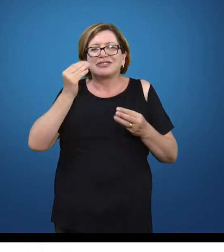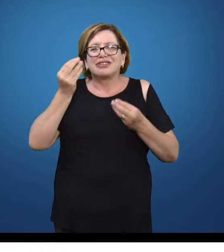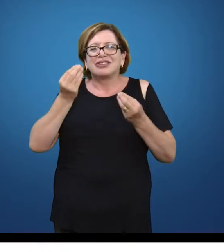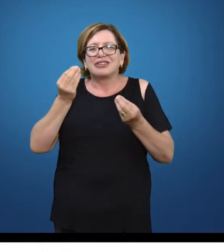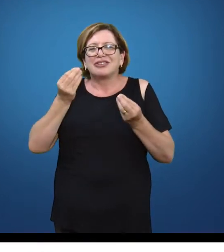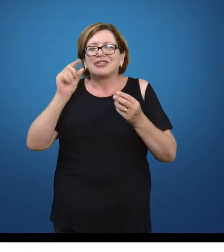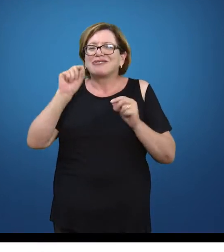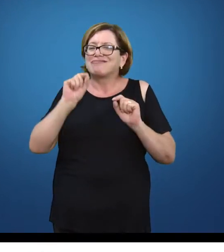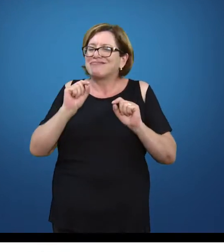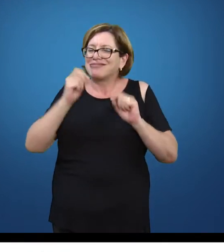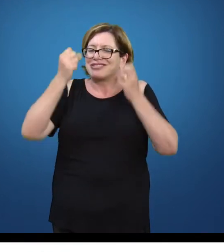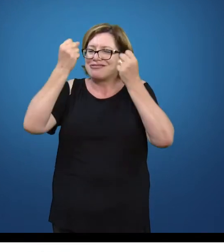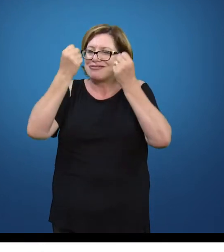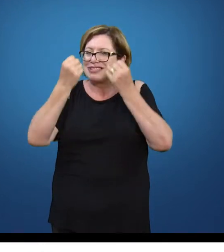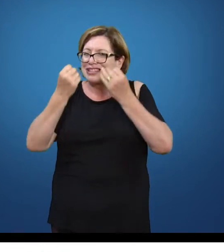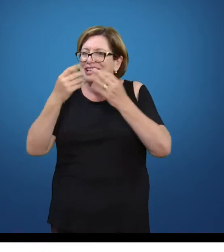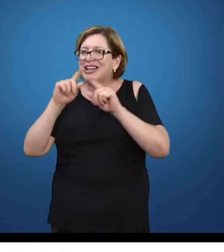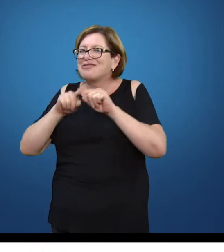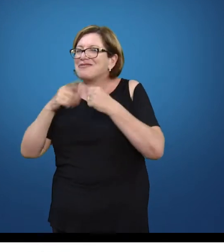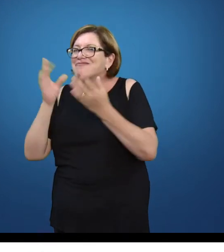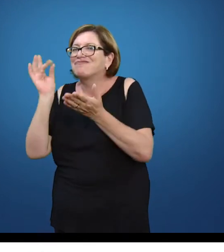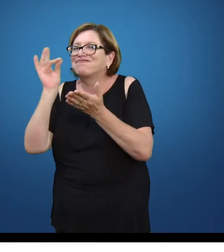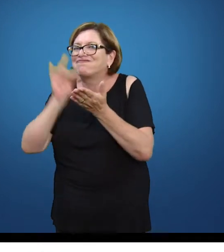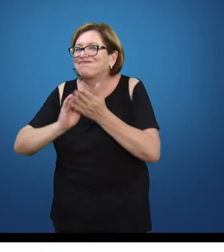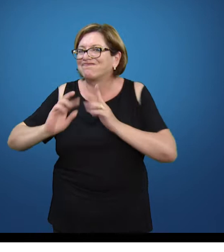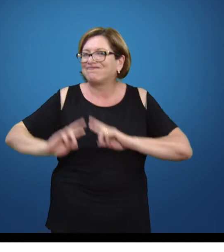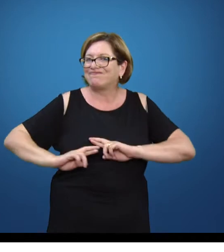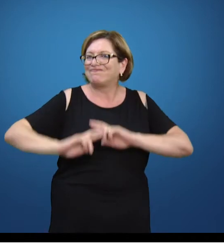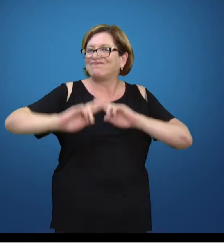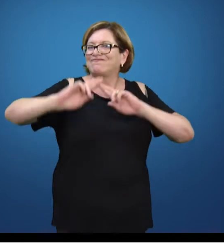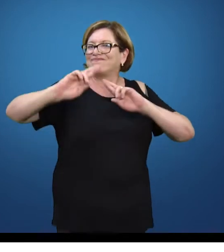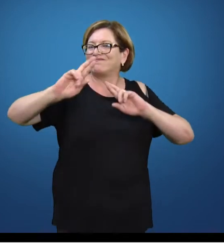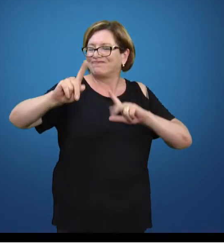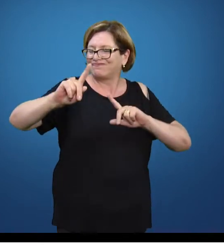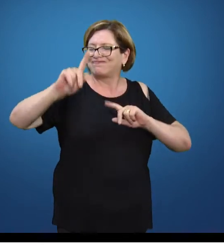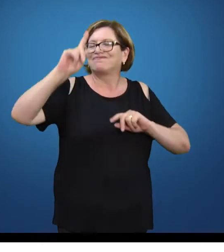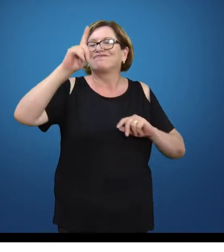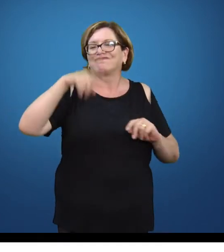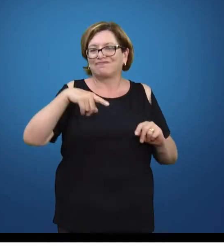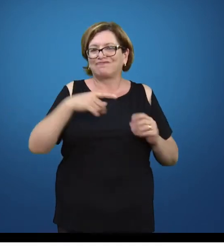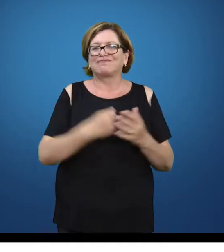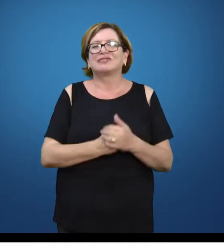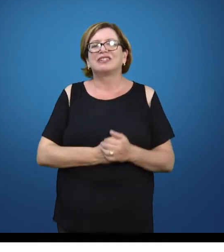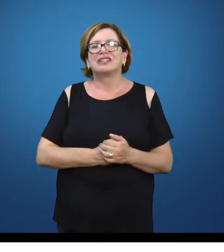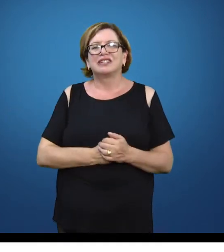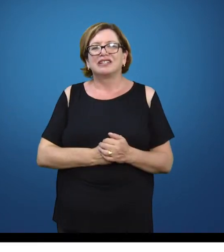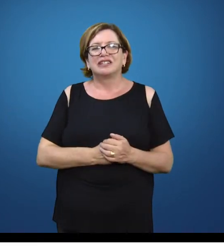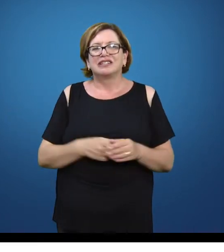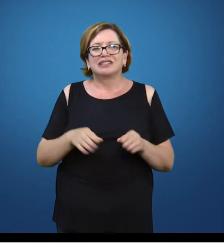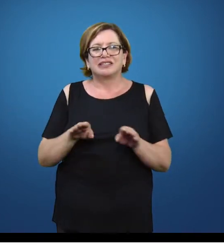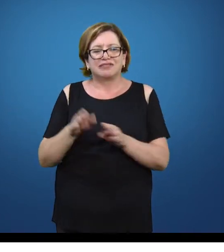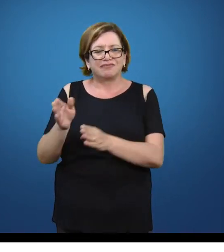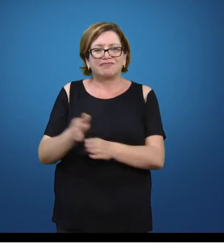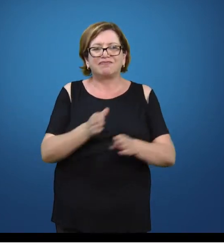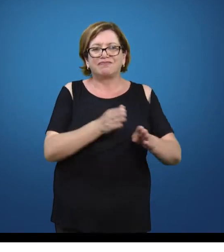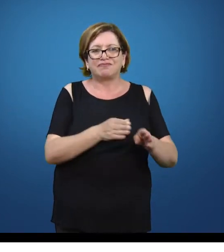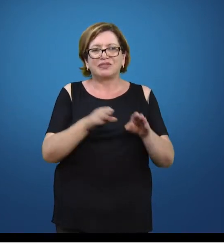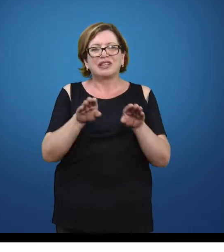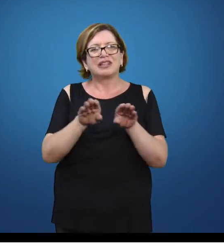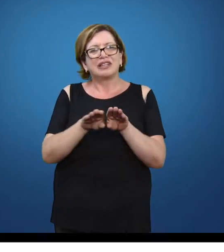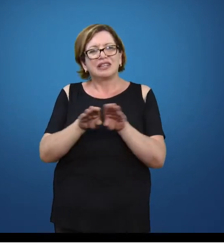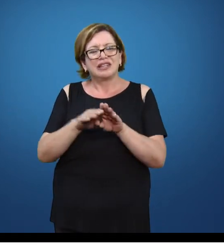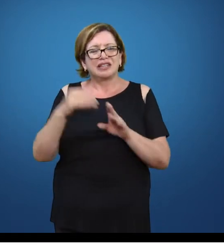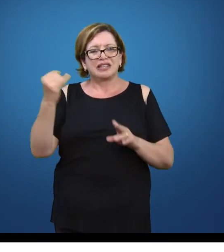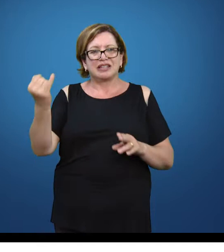o prometido e o realizado, há uma lacuna muito grande. Outro aspecto importante, além